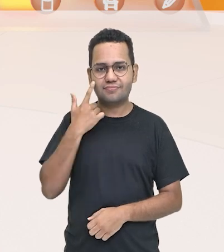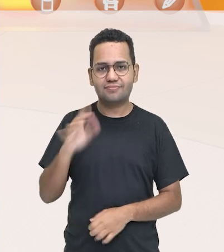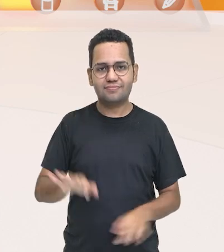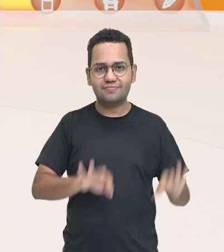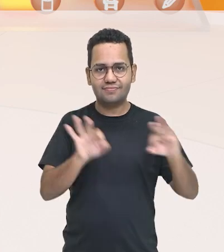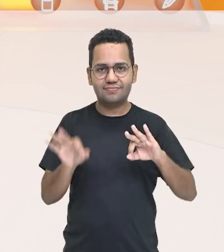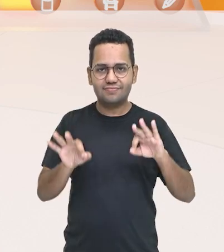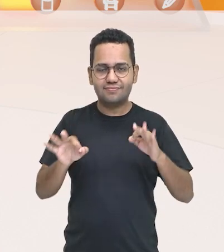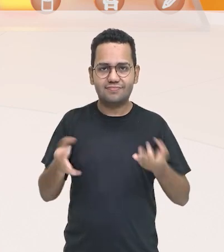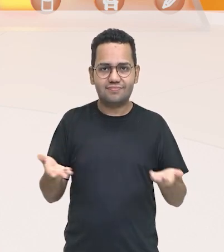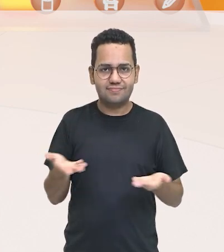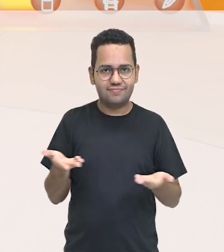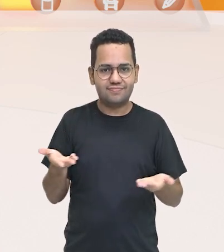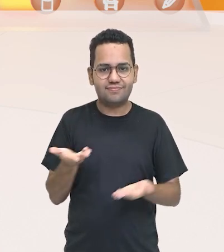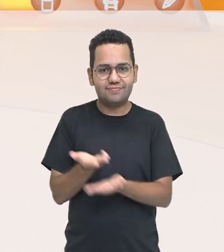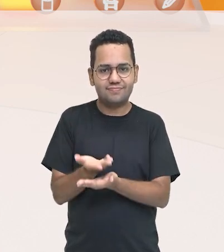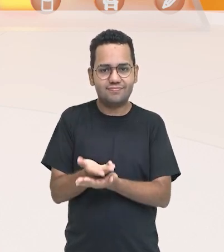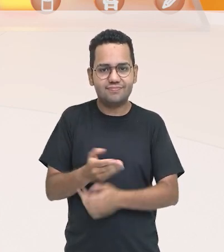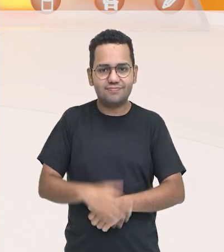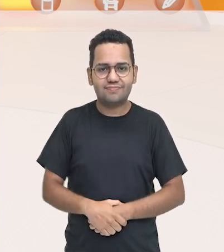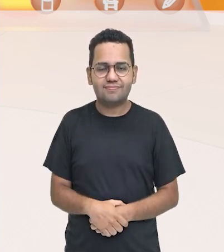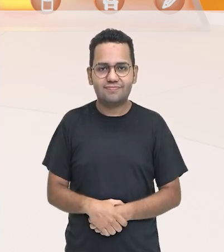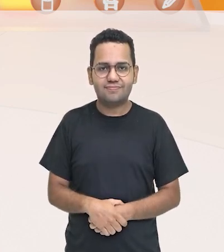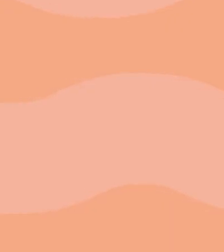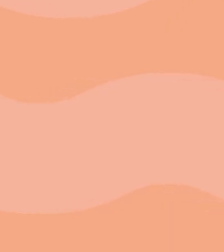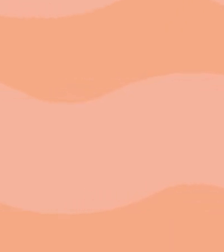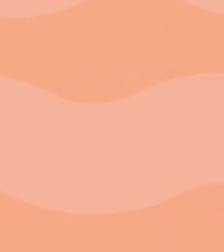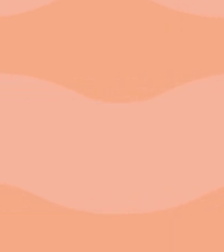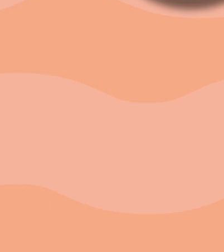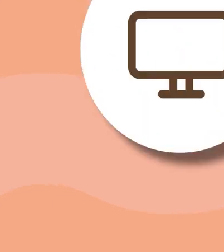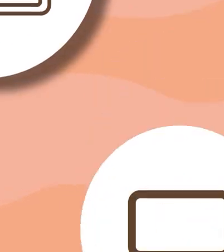vamos iniciar com a nossa revisão.